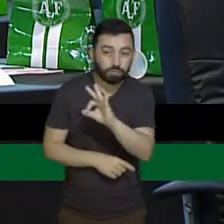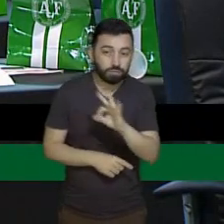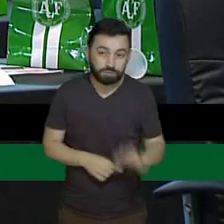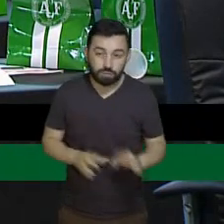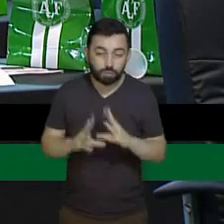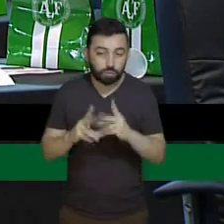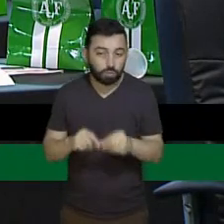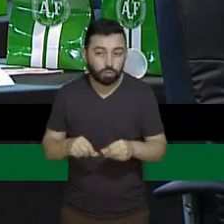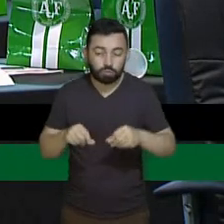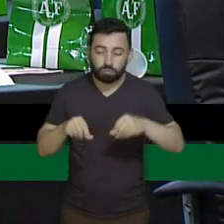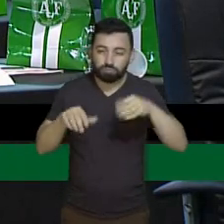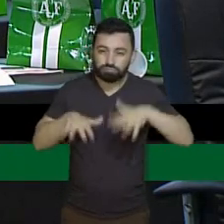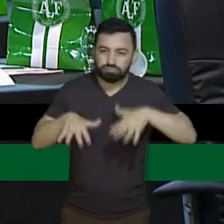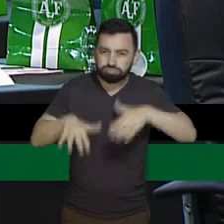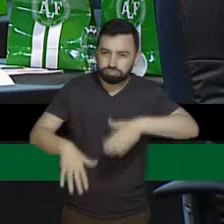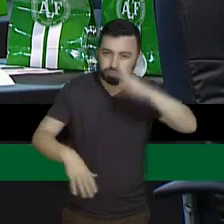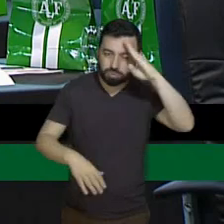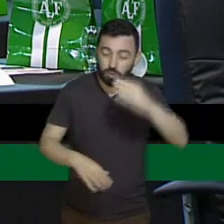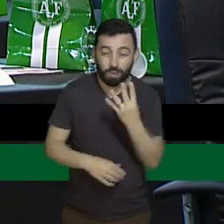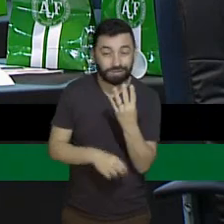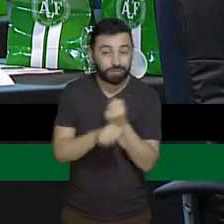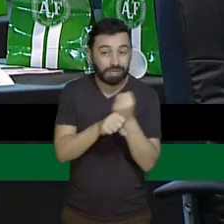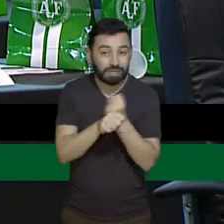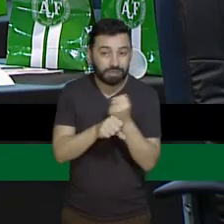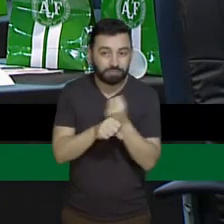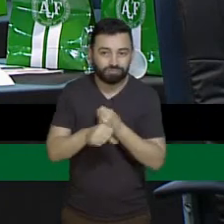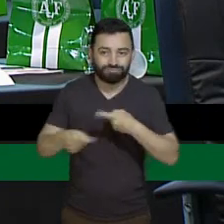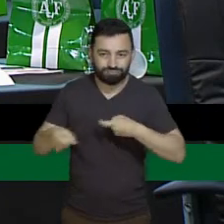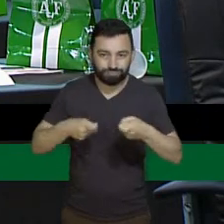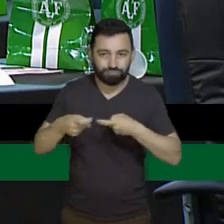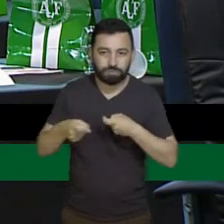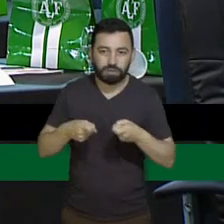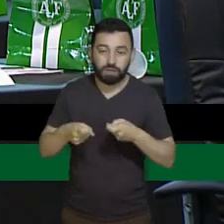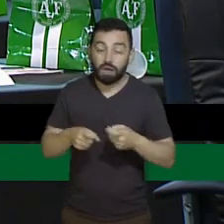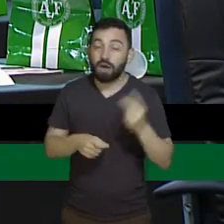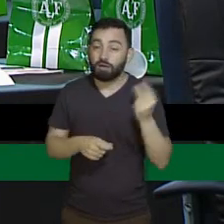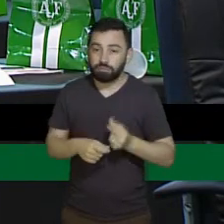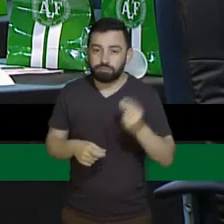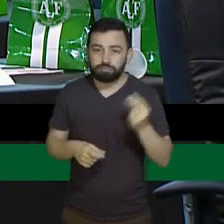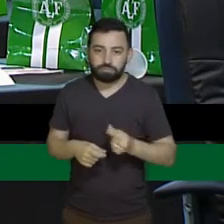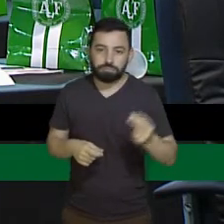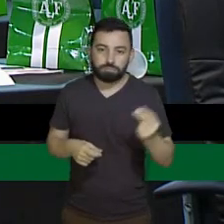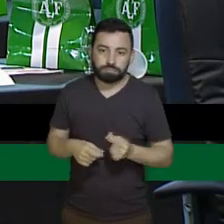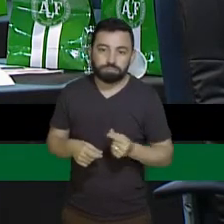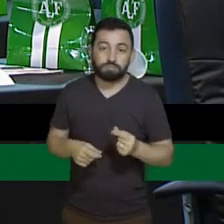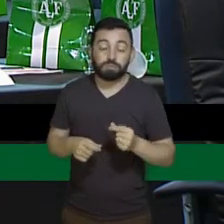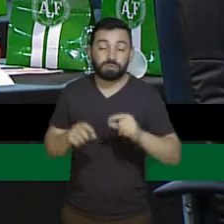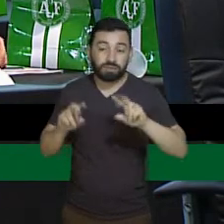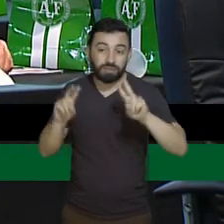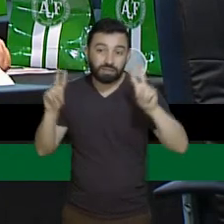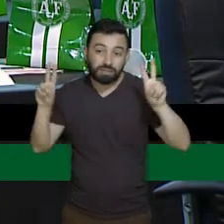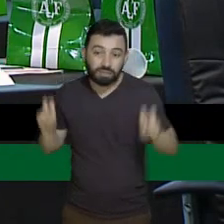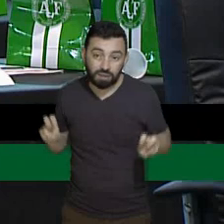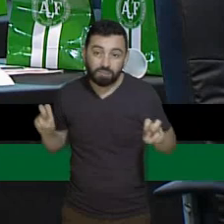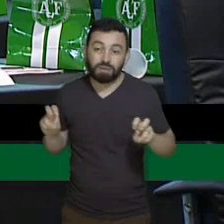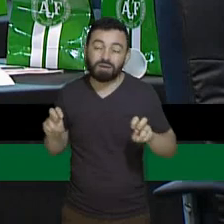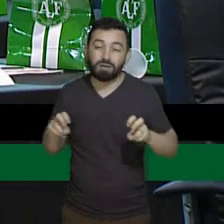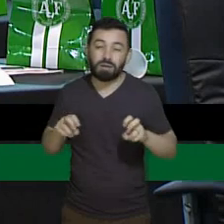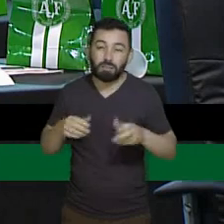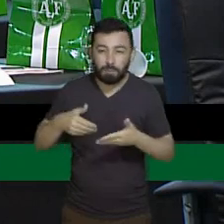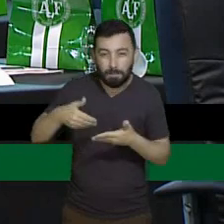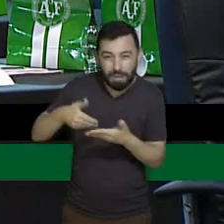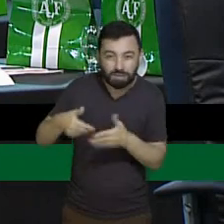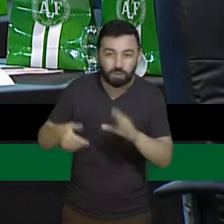em 4 anos de conflito. Há muito tempo, o título berço do contestado faz parte